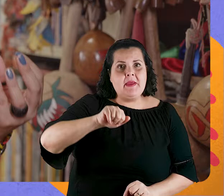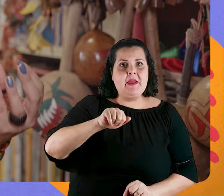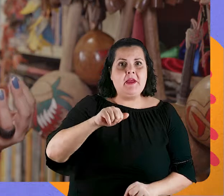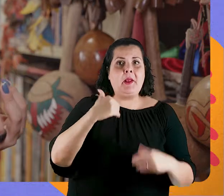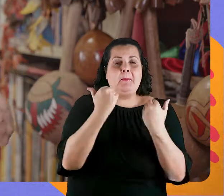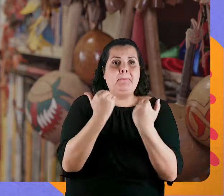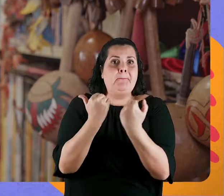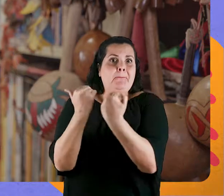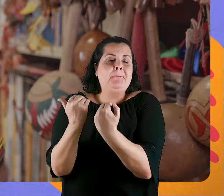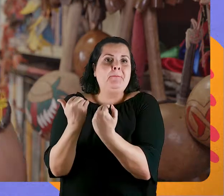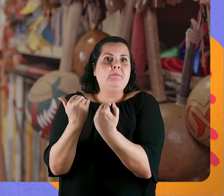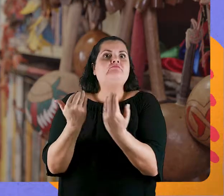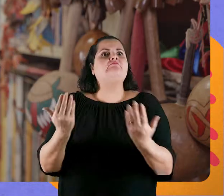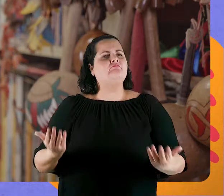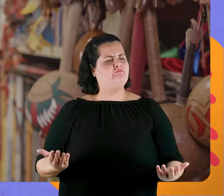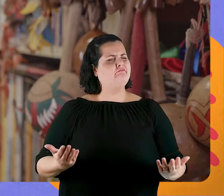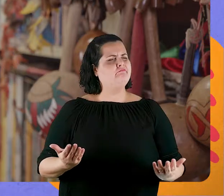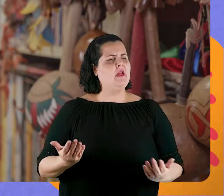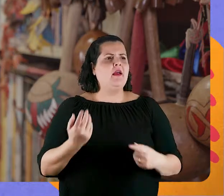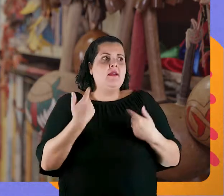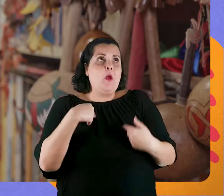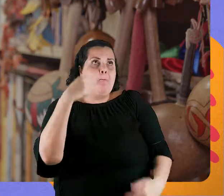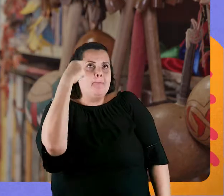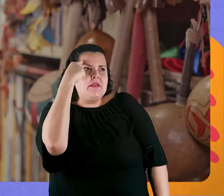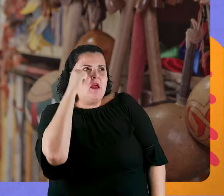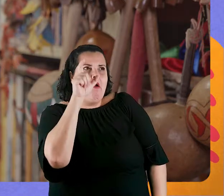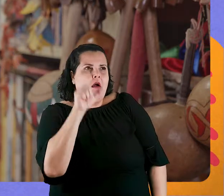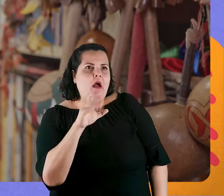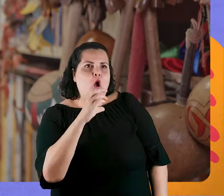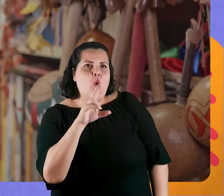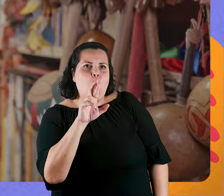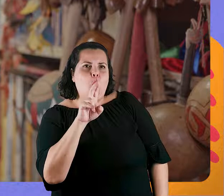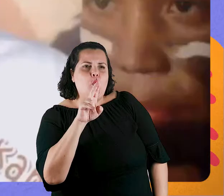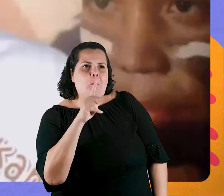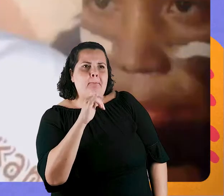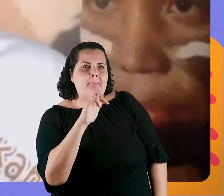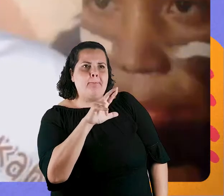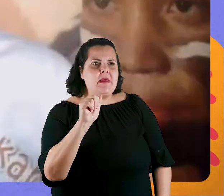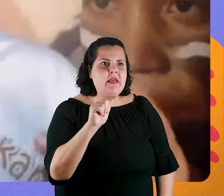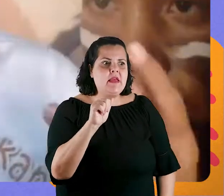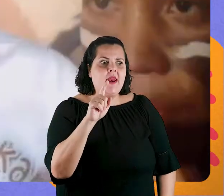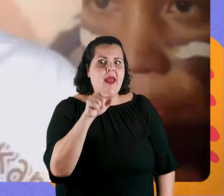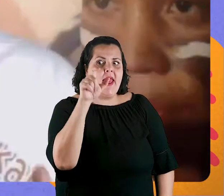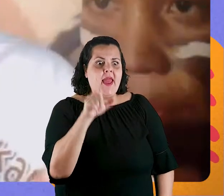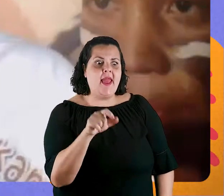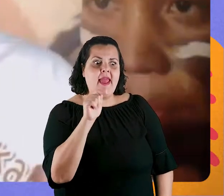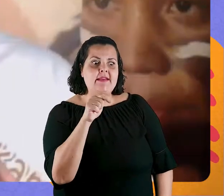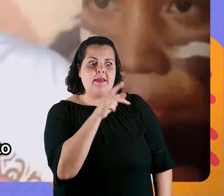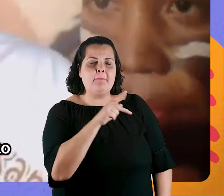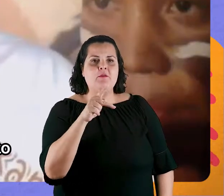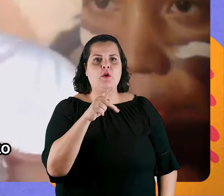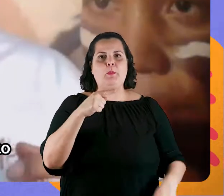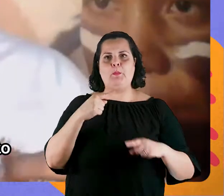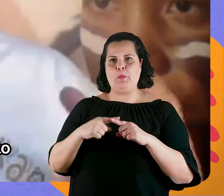professor? Visibilizar mais essa educação vinda desse ente da floresta. A figura do professor, da